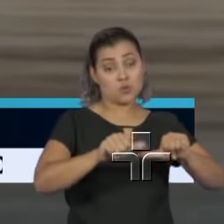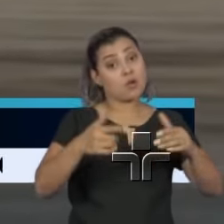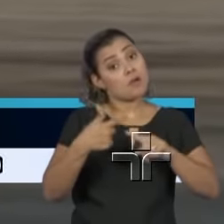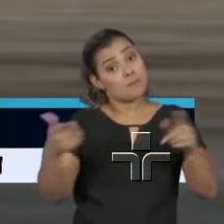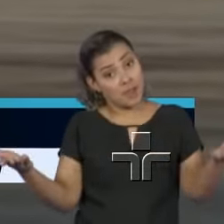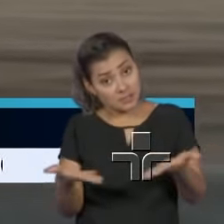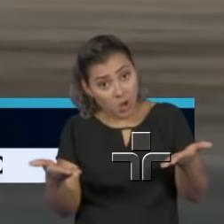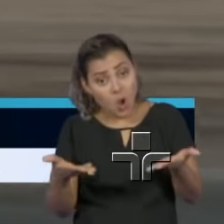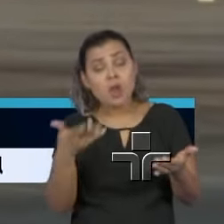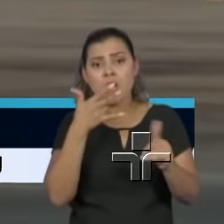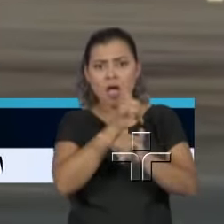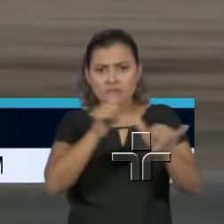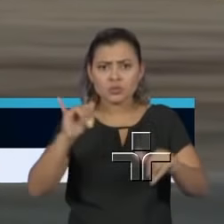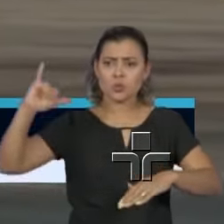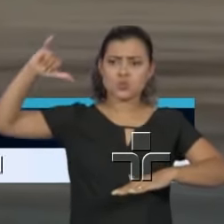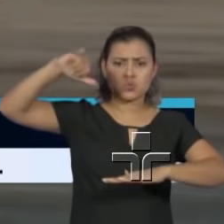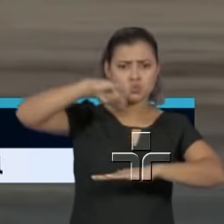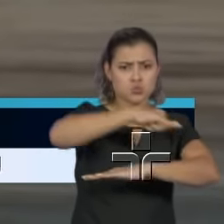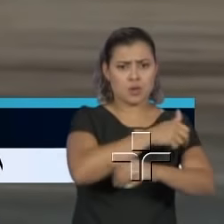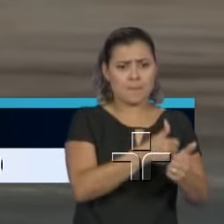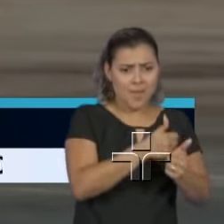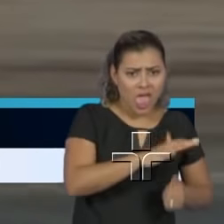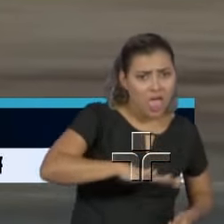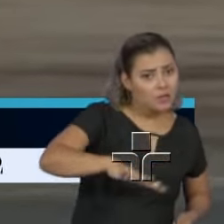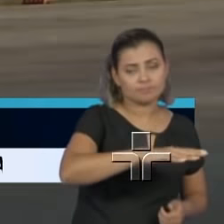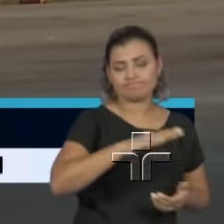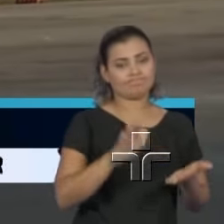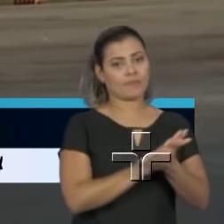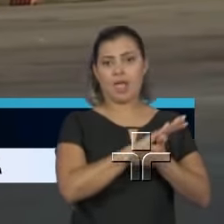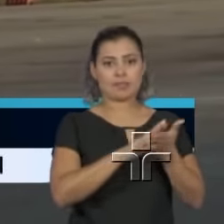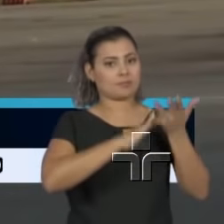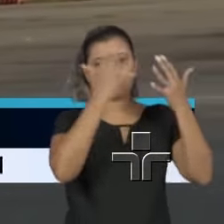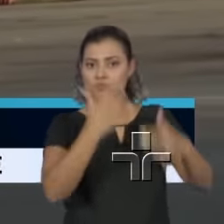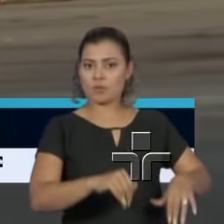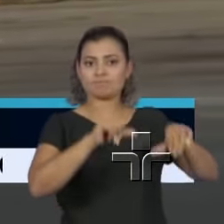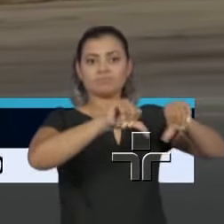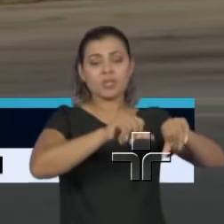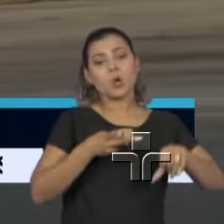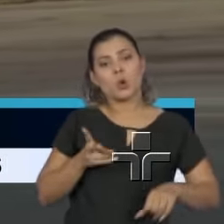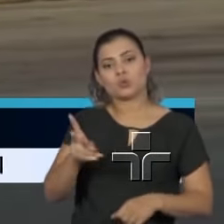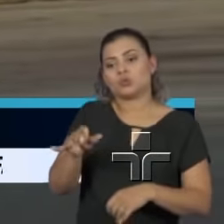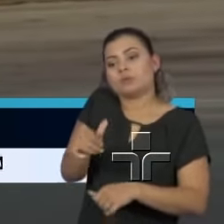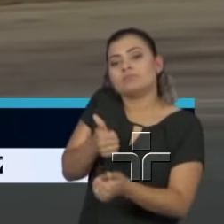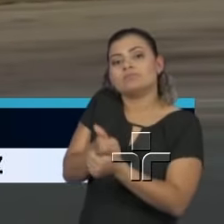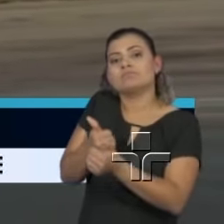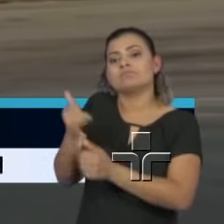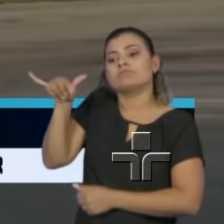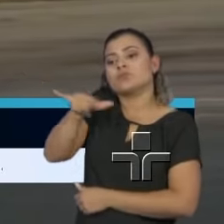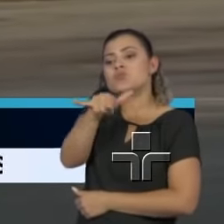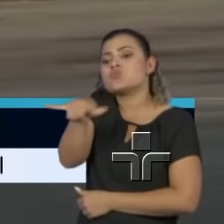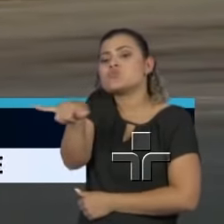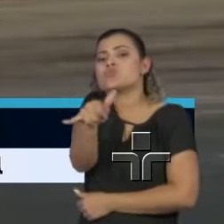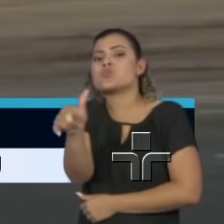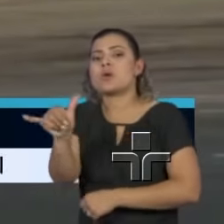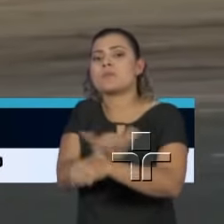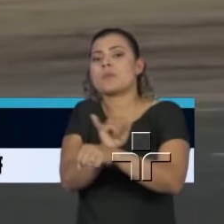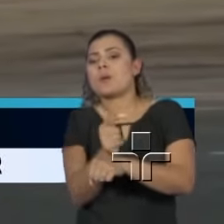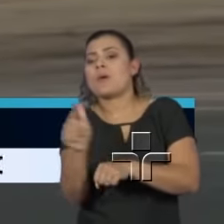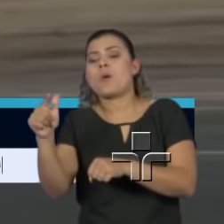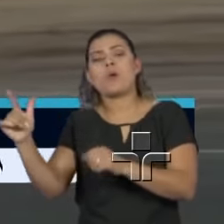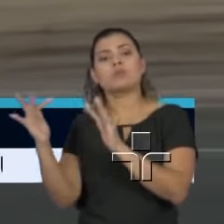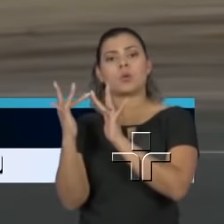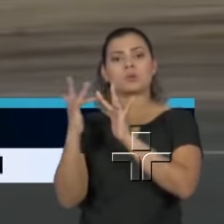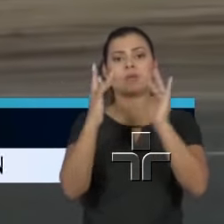não fará uso do espaço aéreo iraniano ou iraquiano, que continuará monitorando e permanece em contato com